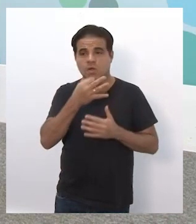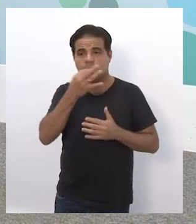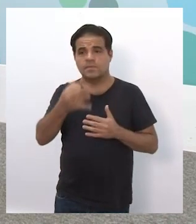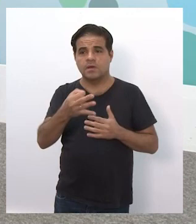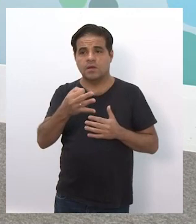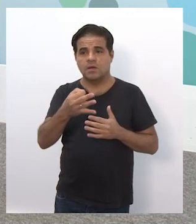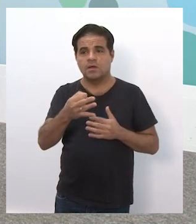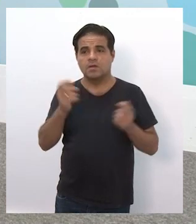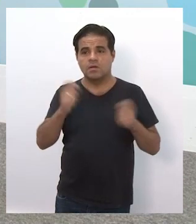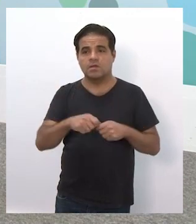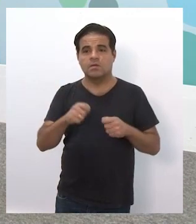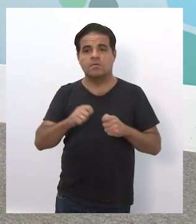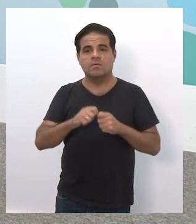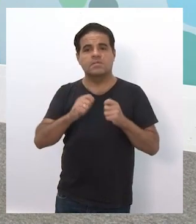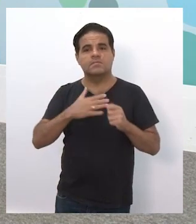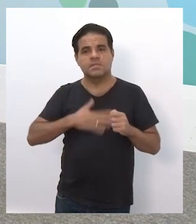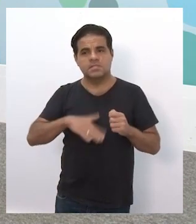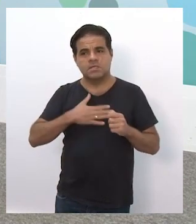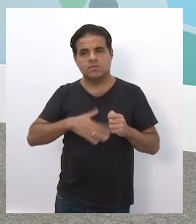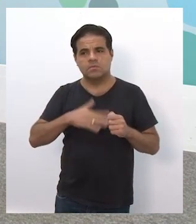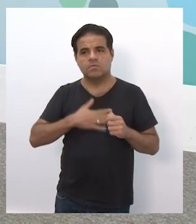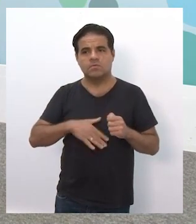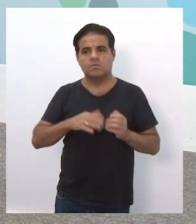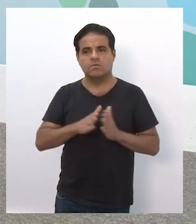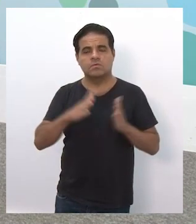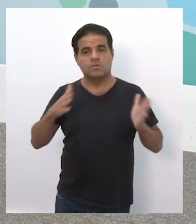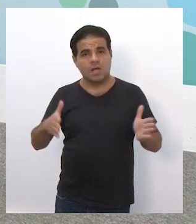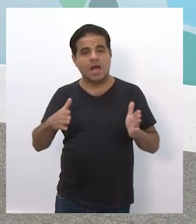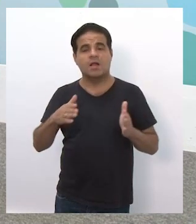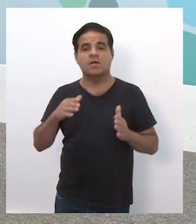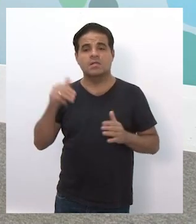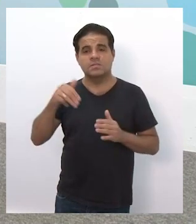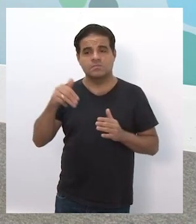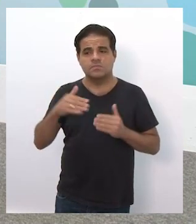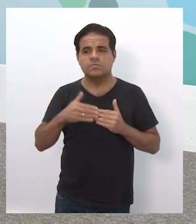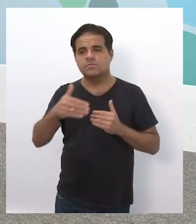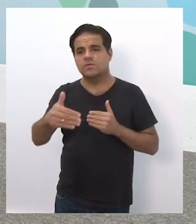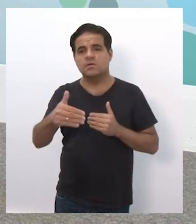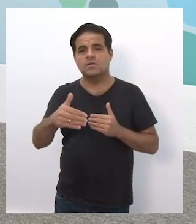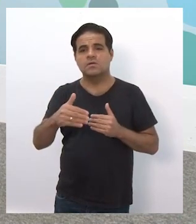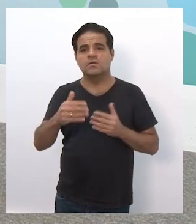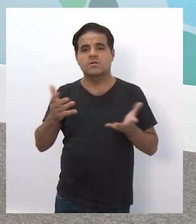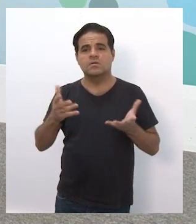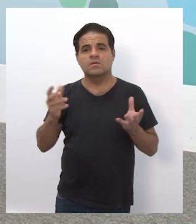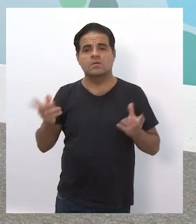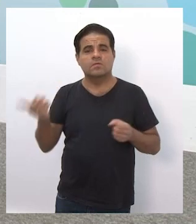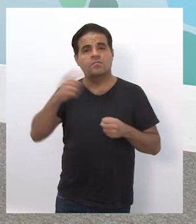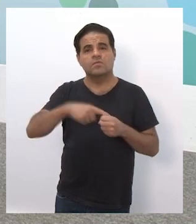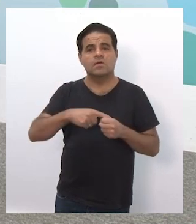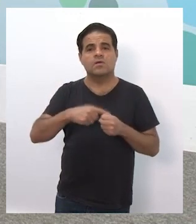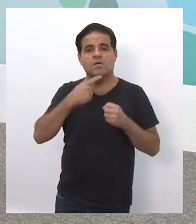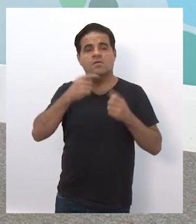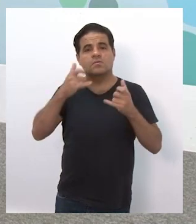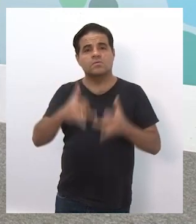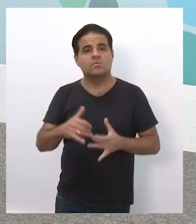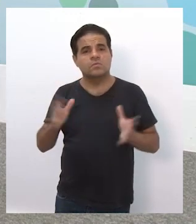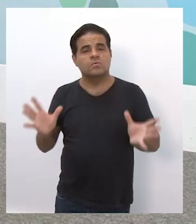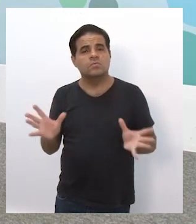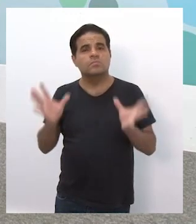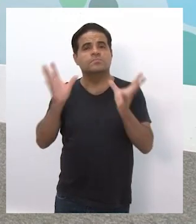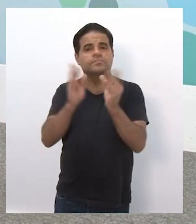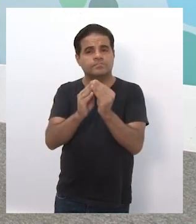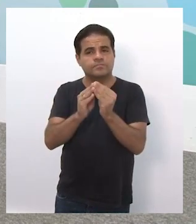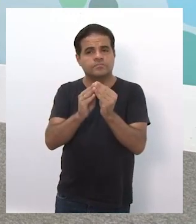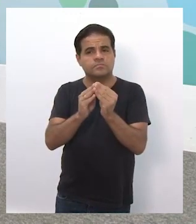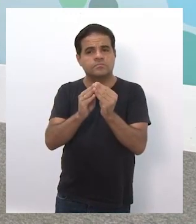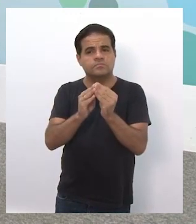Porque daí a gente pode fazer mais tranquilo, mais devagar. Eu acho que nesses minutos aí finais, acho que a gente pode voltar e falar para eles, a gente